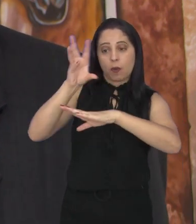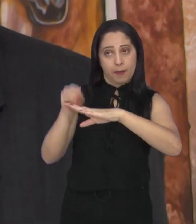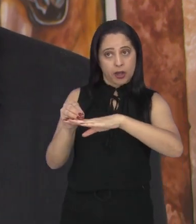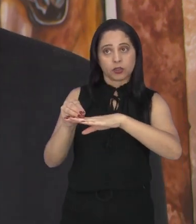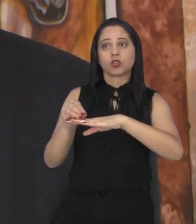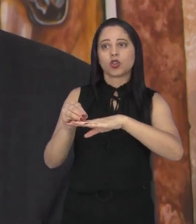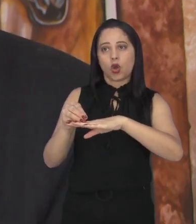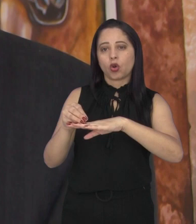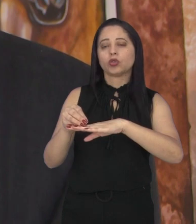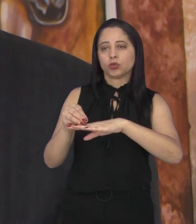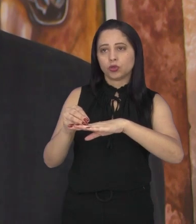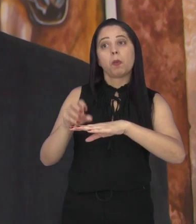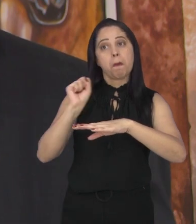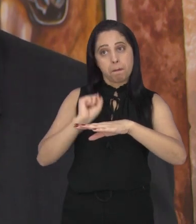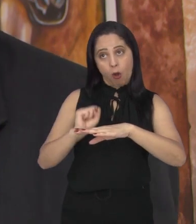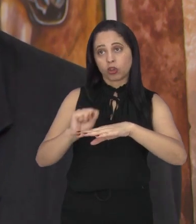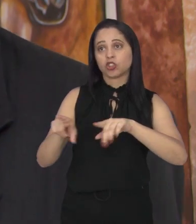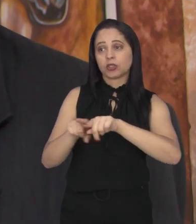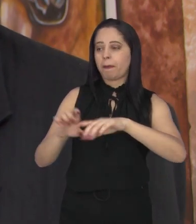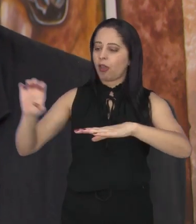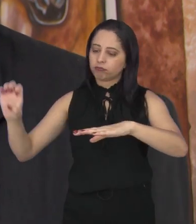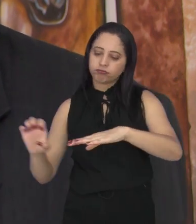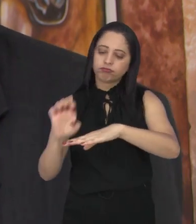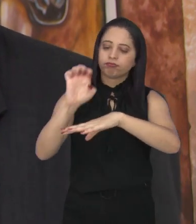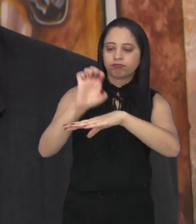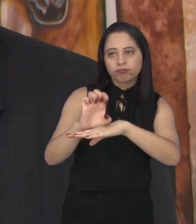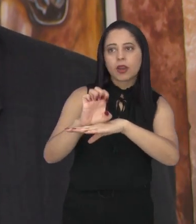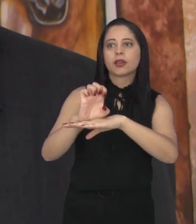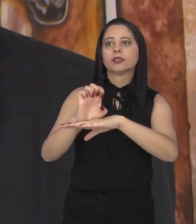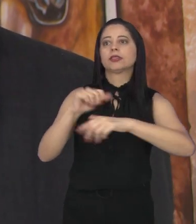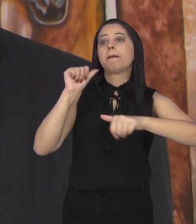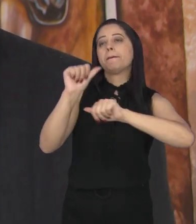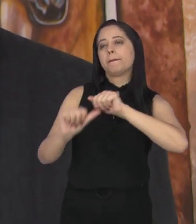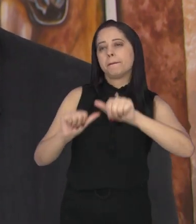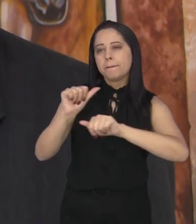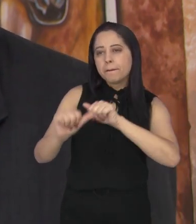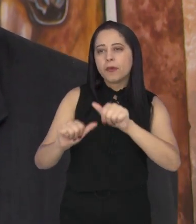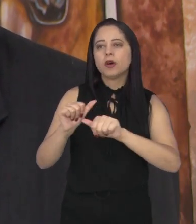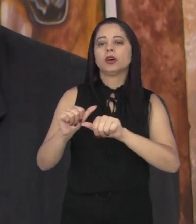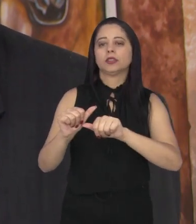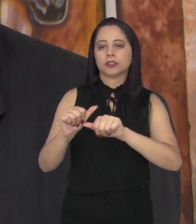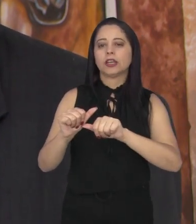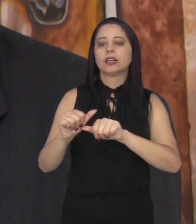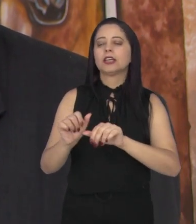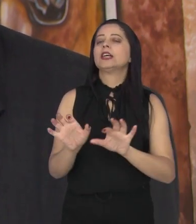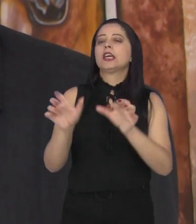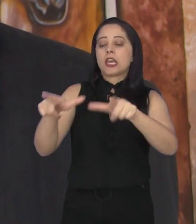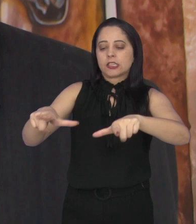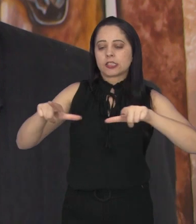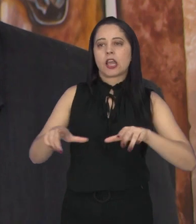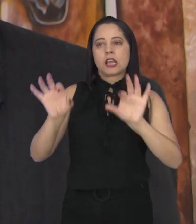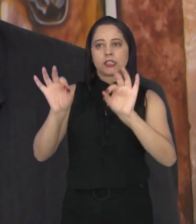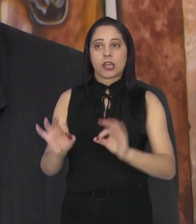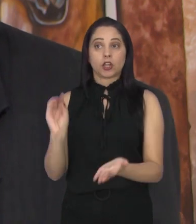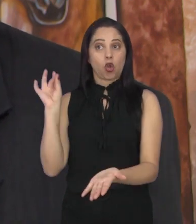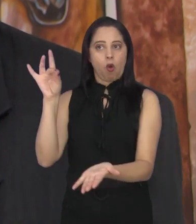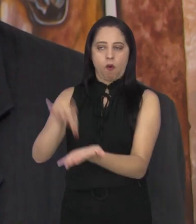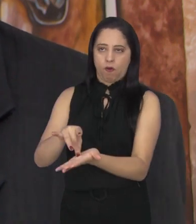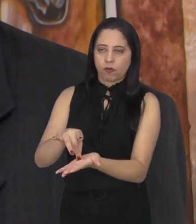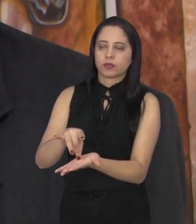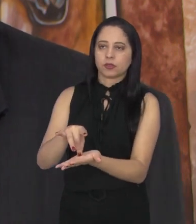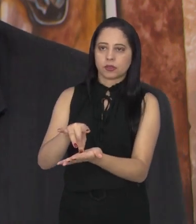tecnológico pode receber e fazer um trabalho para que esse serviço, esse produto possa cada vez mais ter